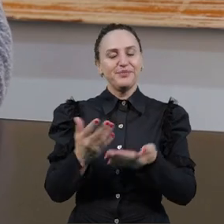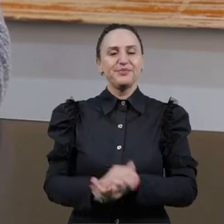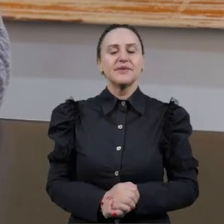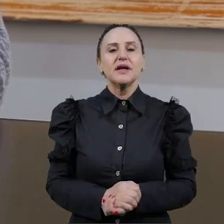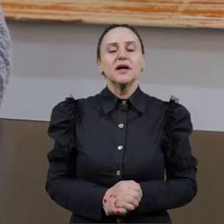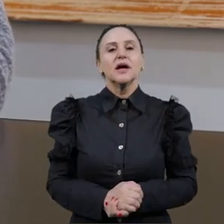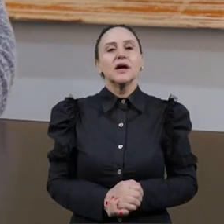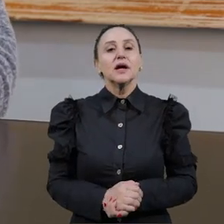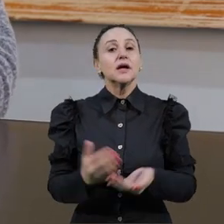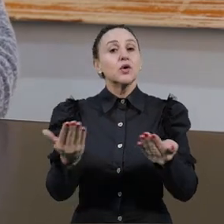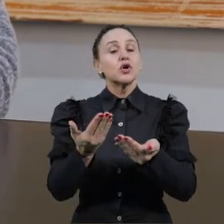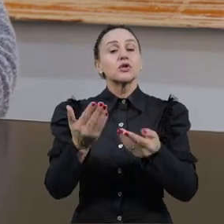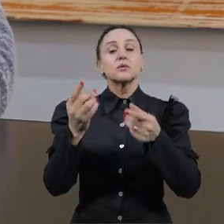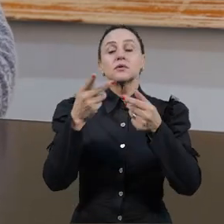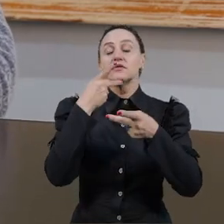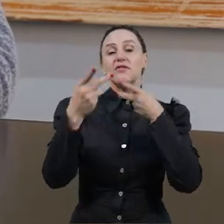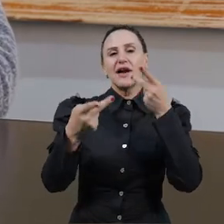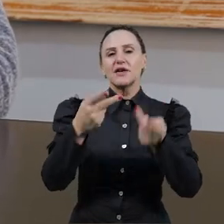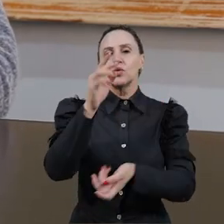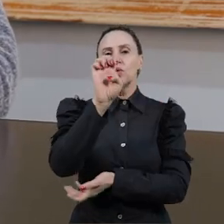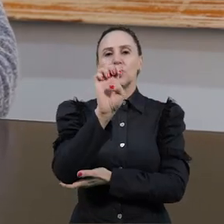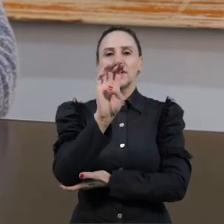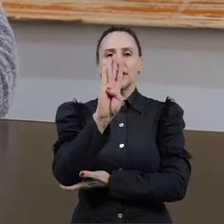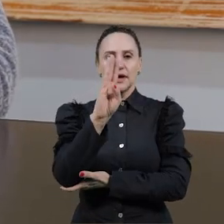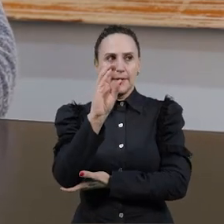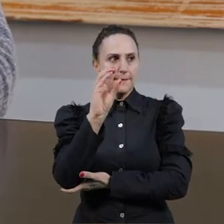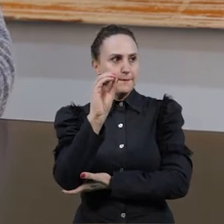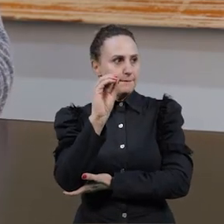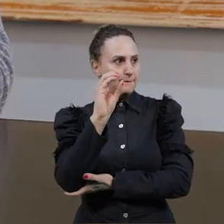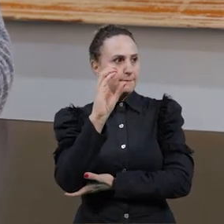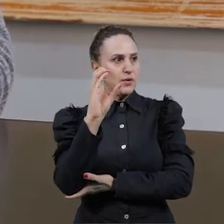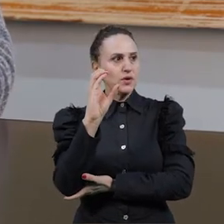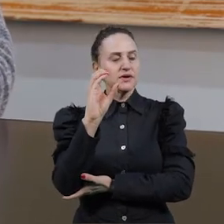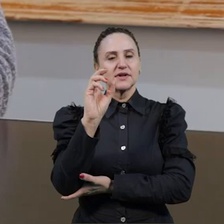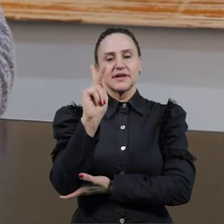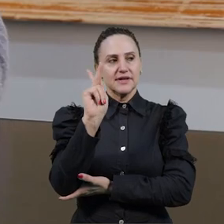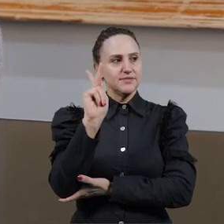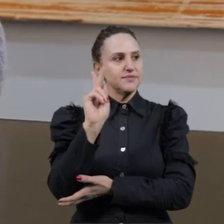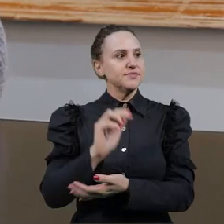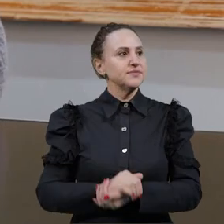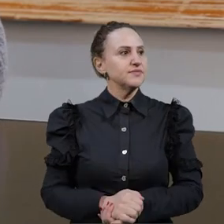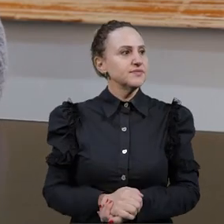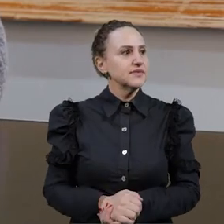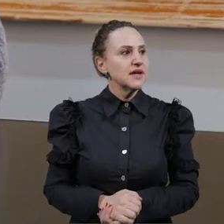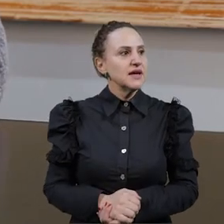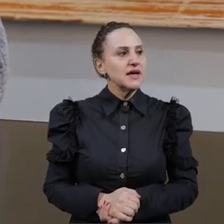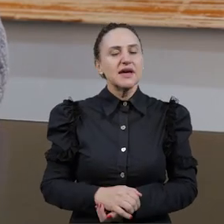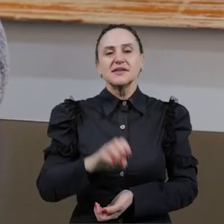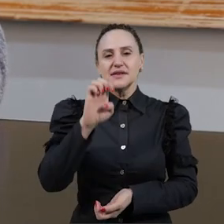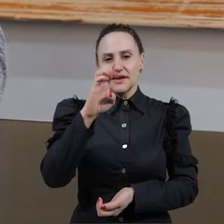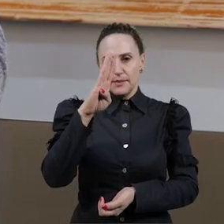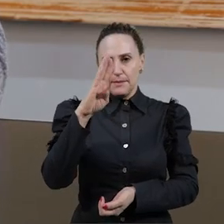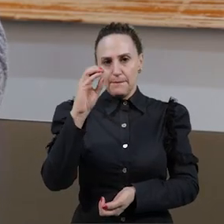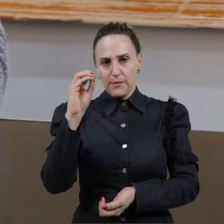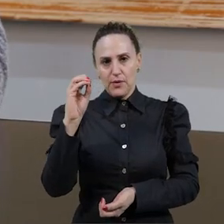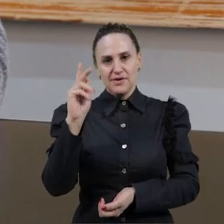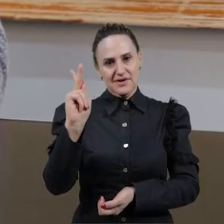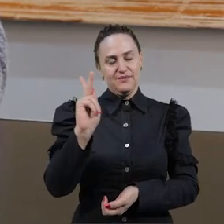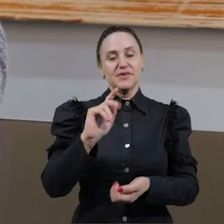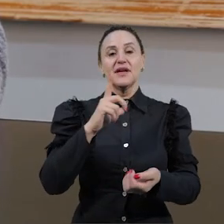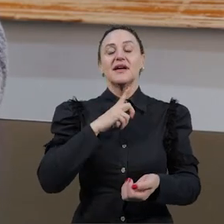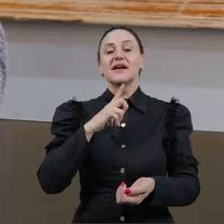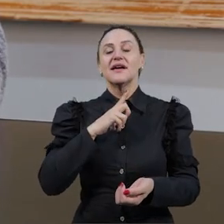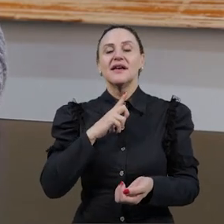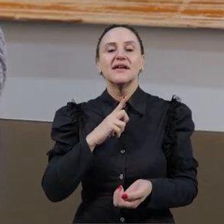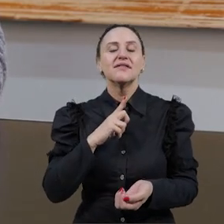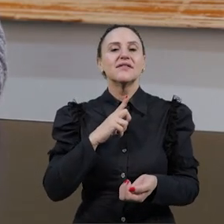tratar hoje sobre o e-book produzido para a disciplina, o qual foi organizado em 3 unidades. E é importante